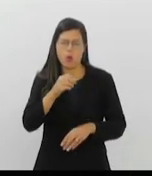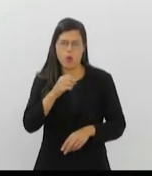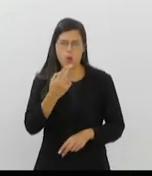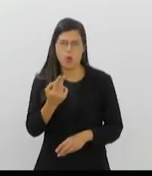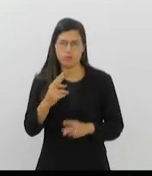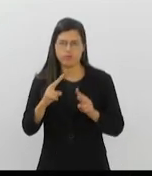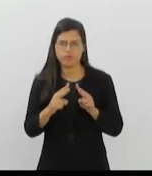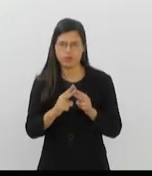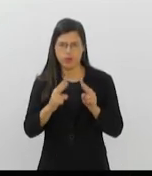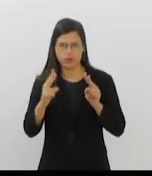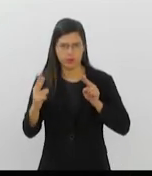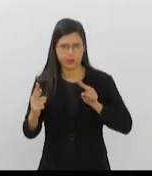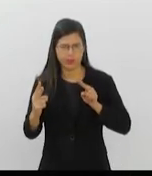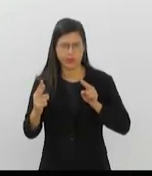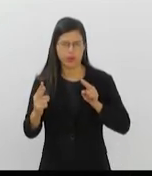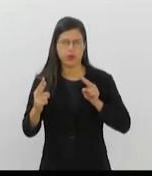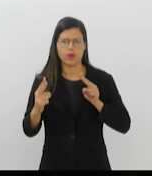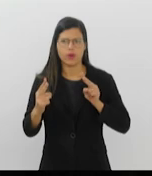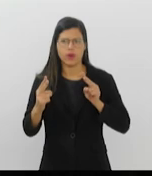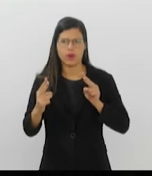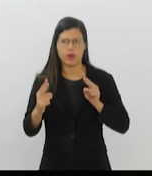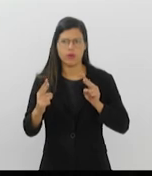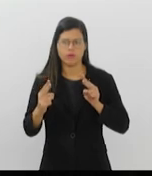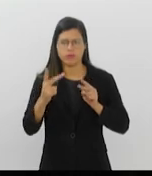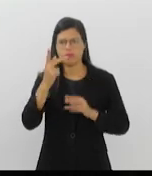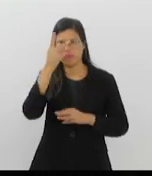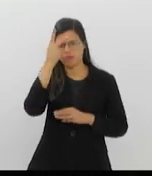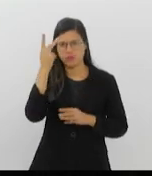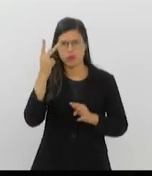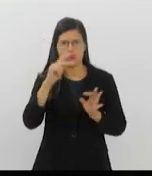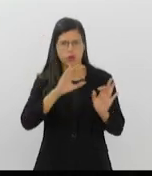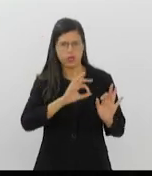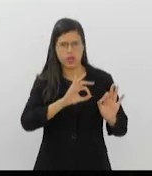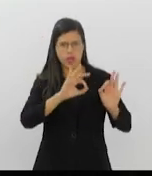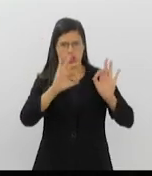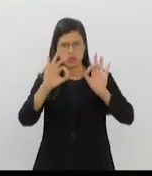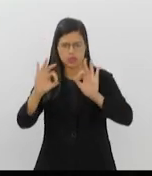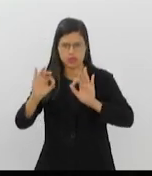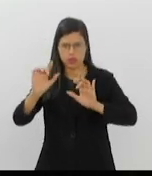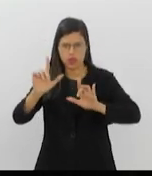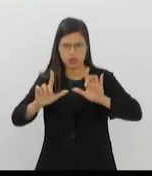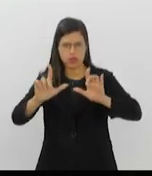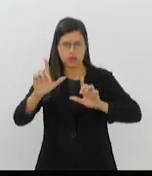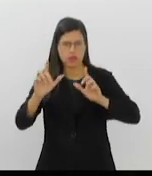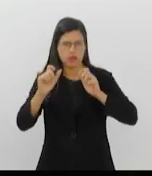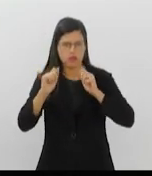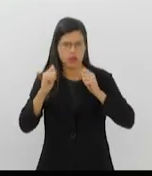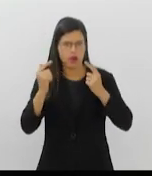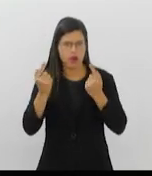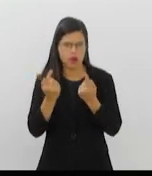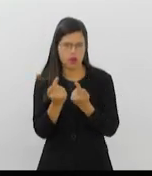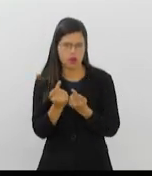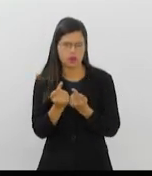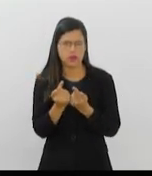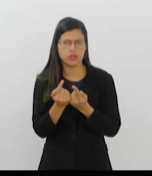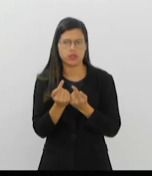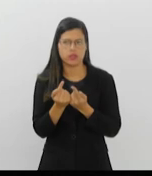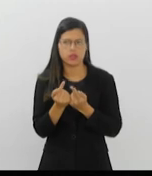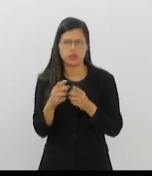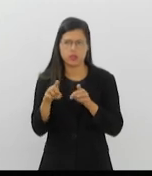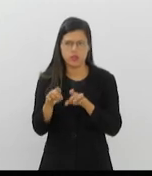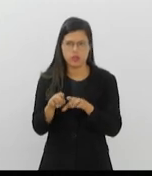remota senhoras e senhores telespectadores da TV alerge